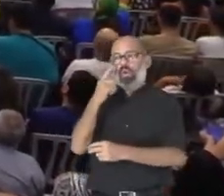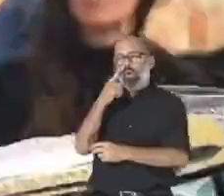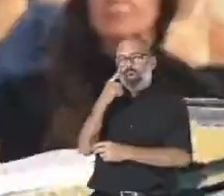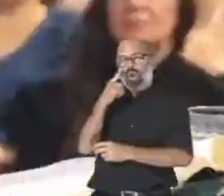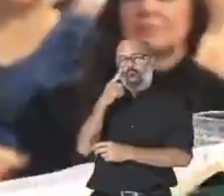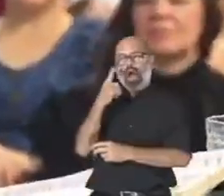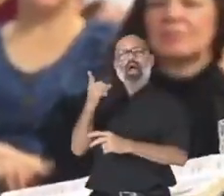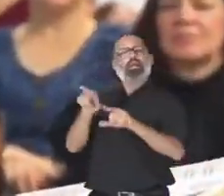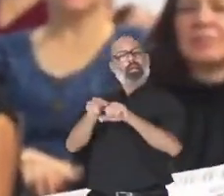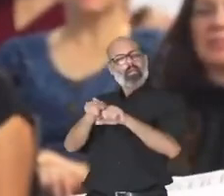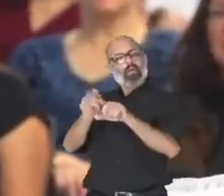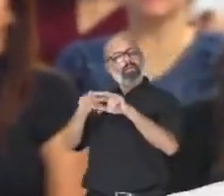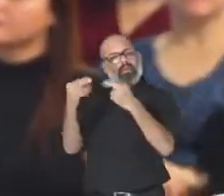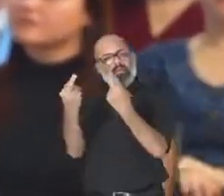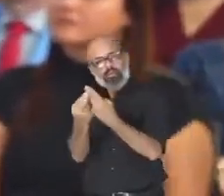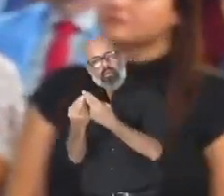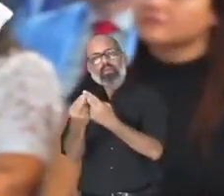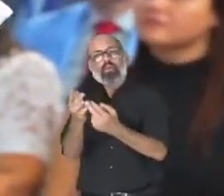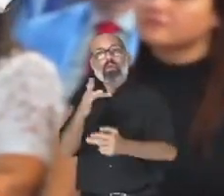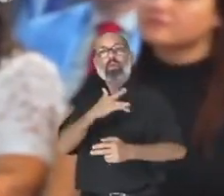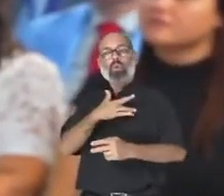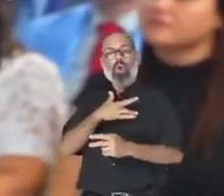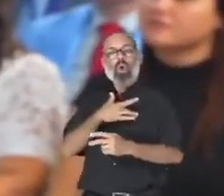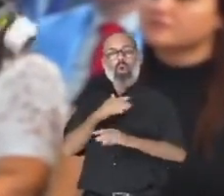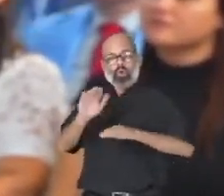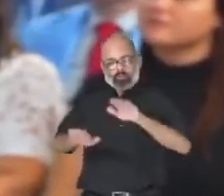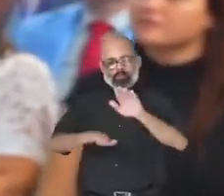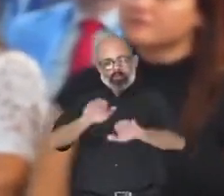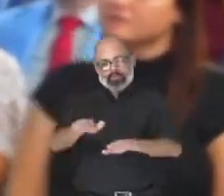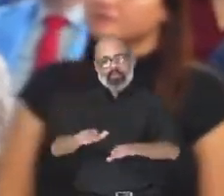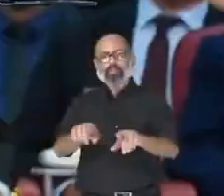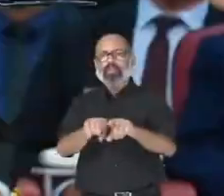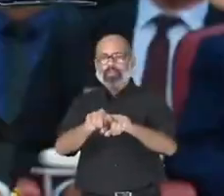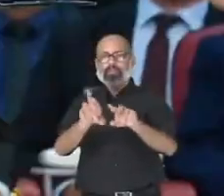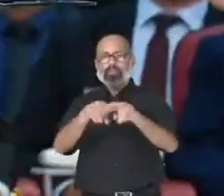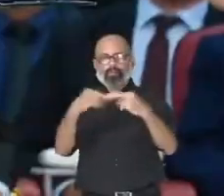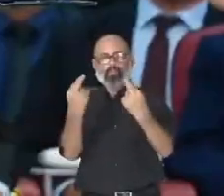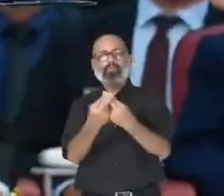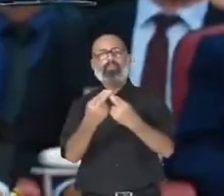o seu toque será o reino. Onde a planta do seu pé pisar, ficará um reino.